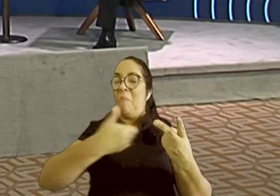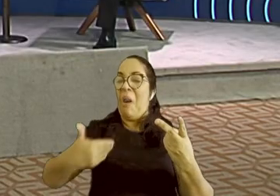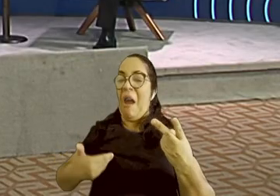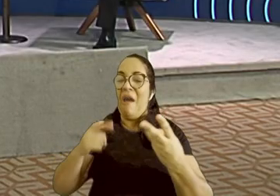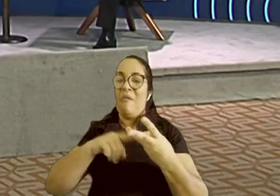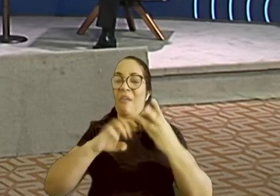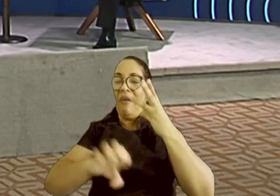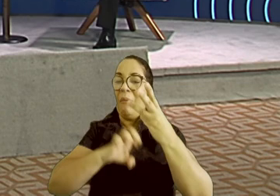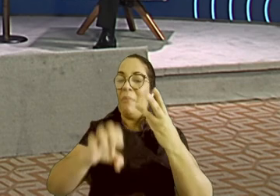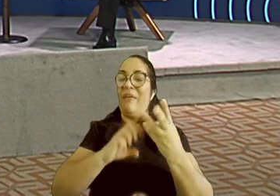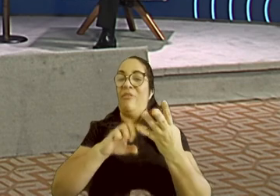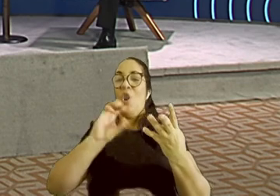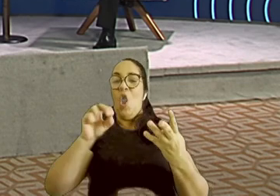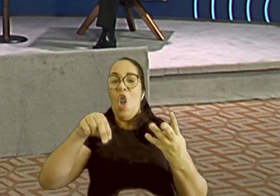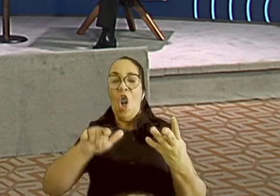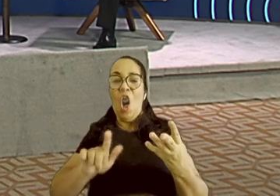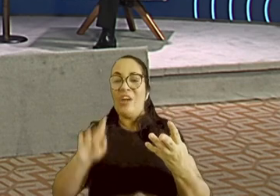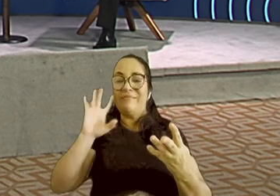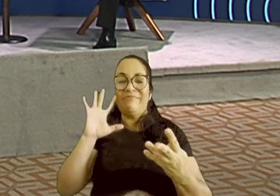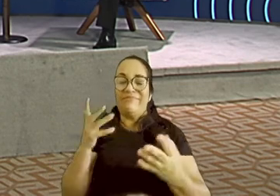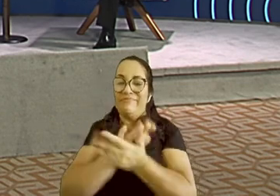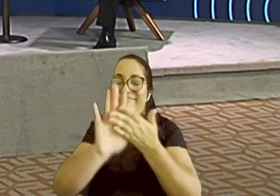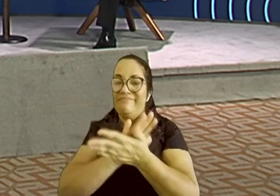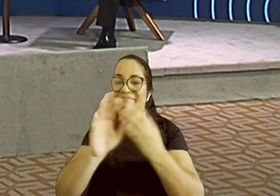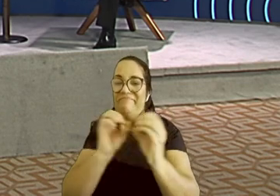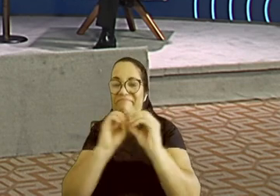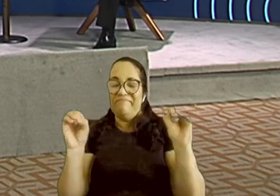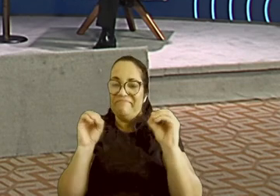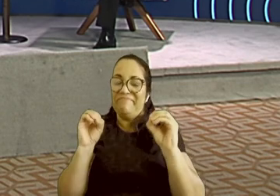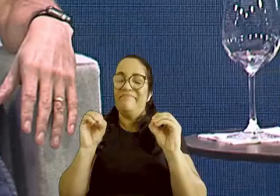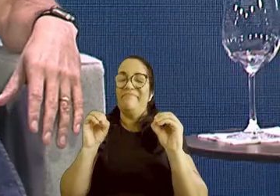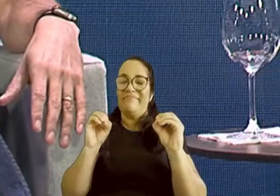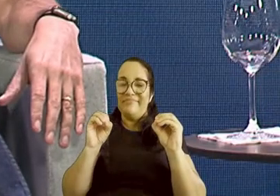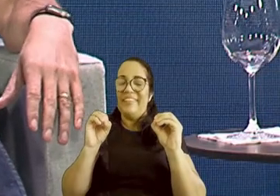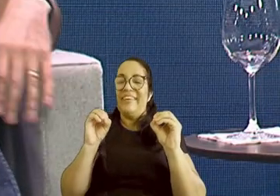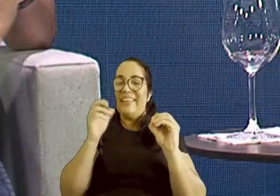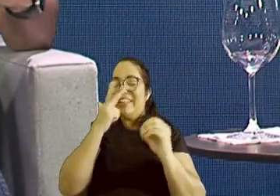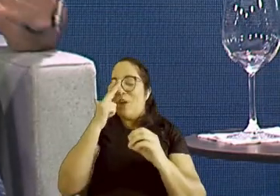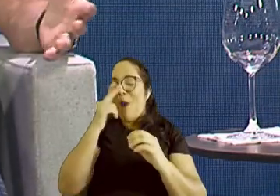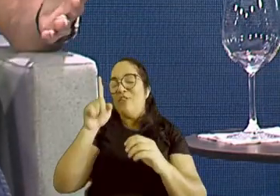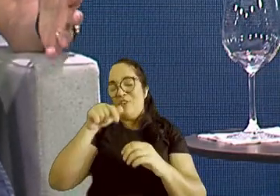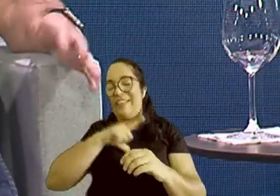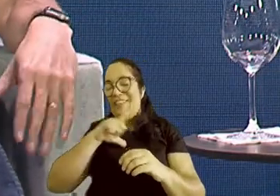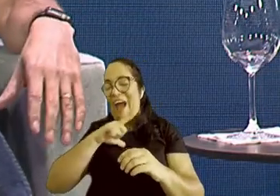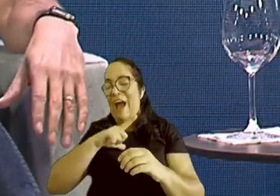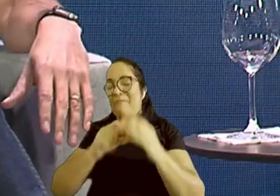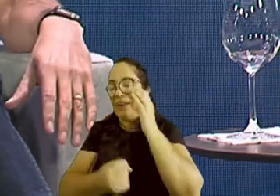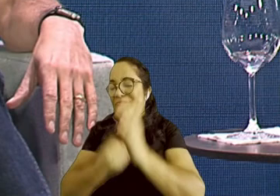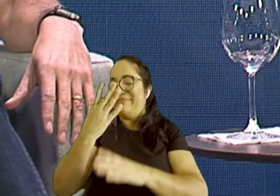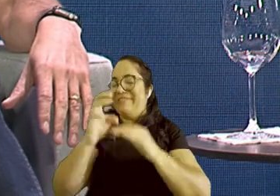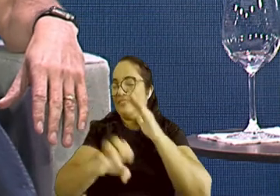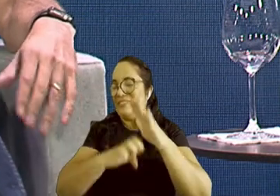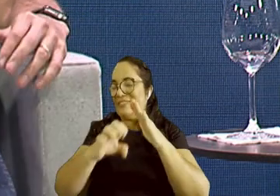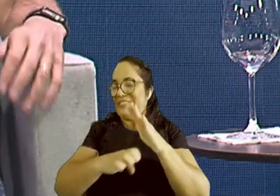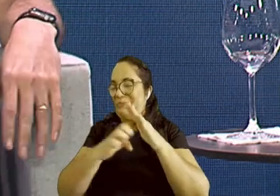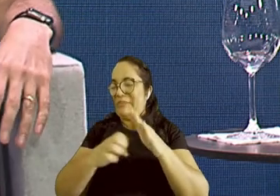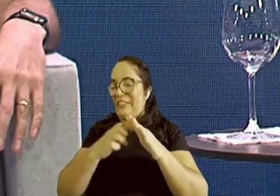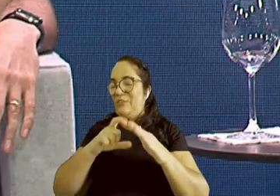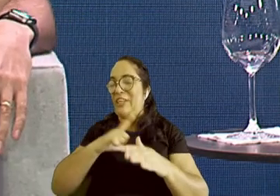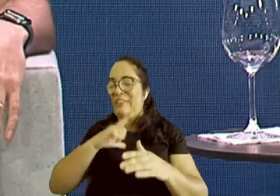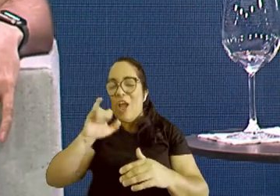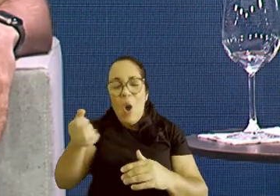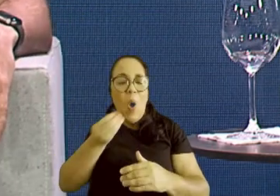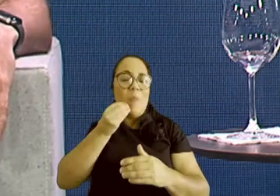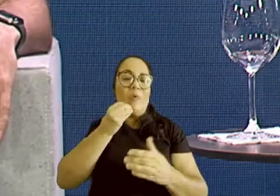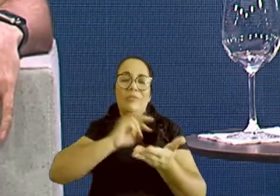ONGs resolveram isso né É só nisso aí Acho que daria para montar um outro país de oportunidades nesse tipo de ambiente né